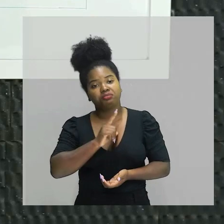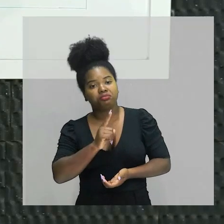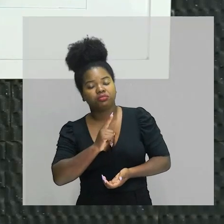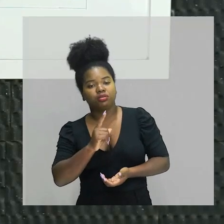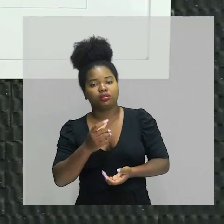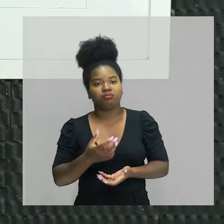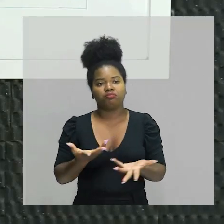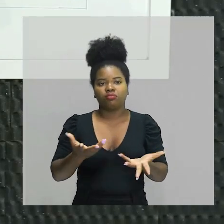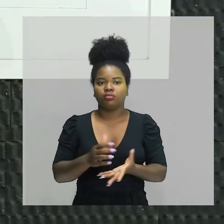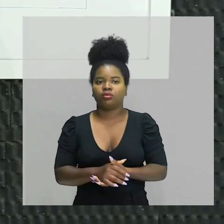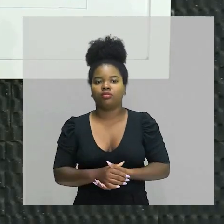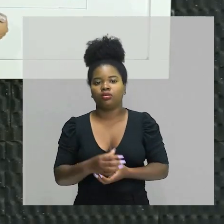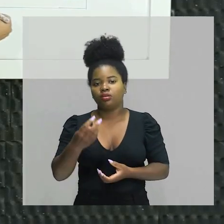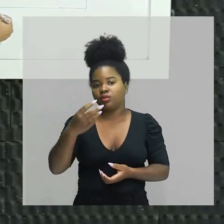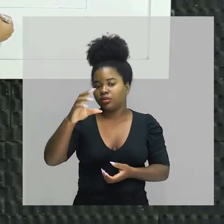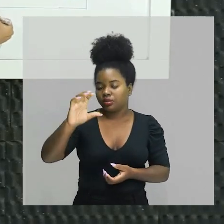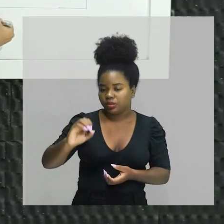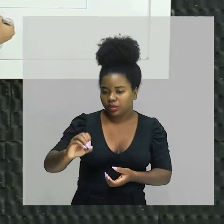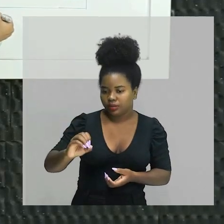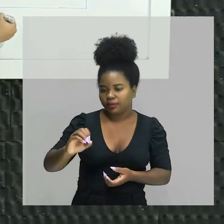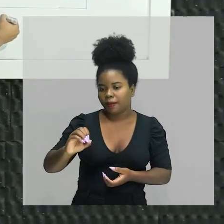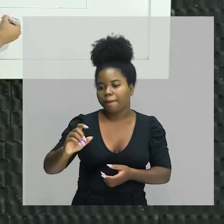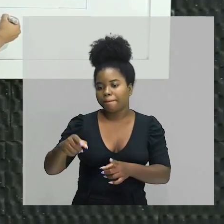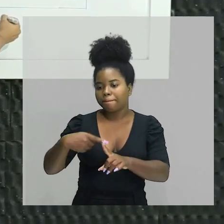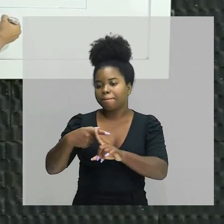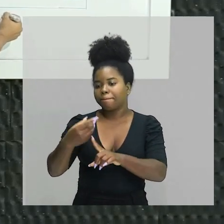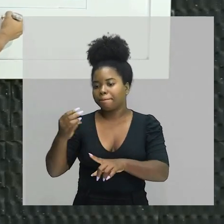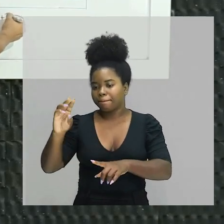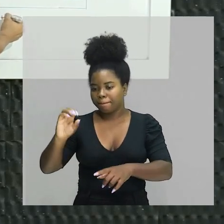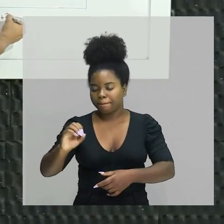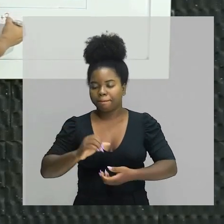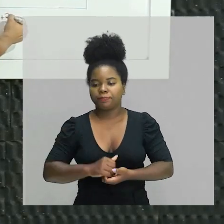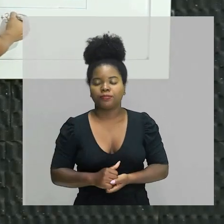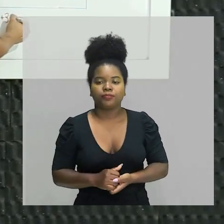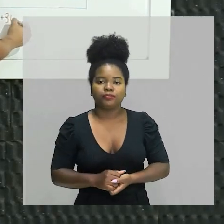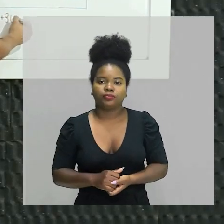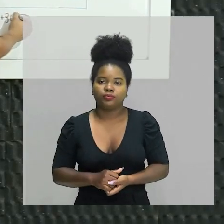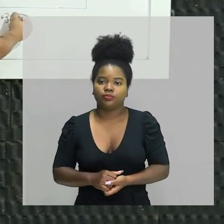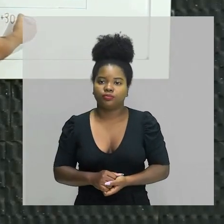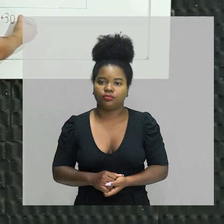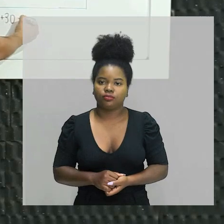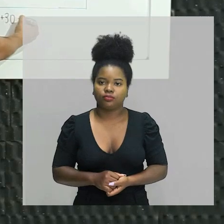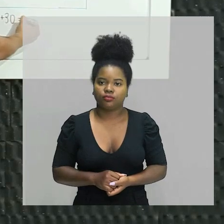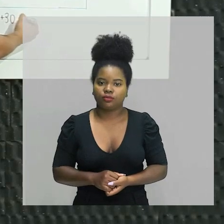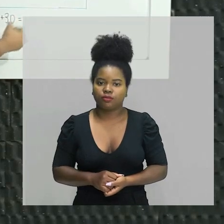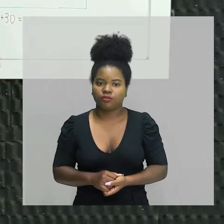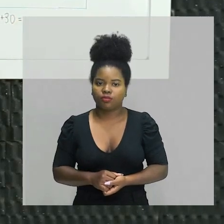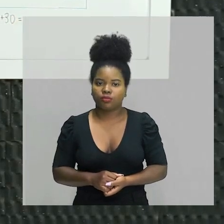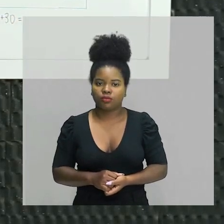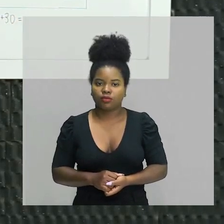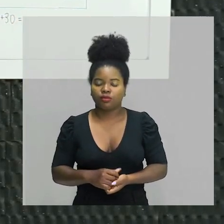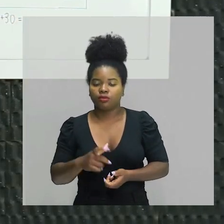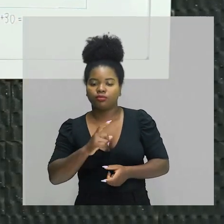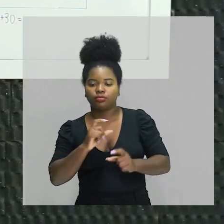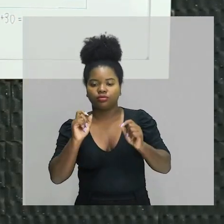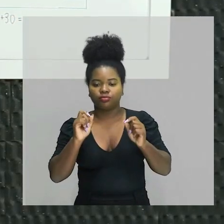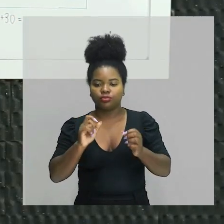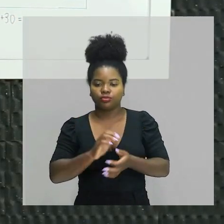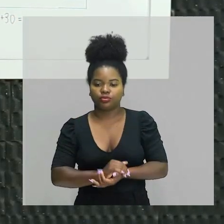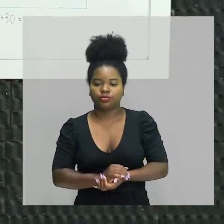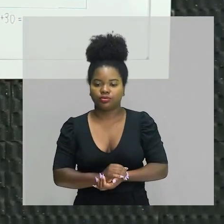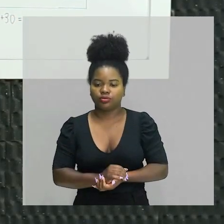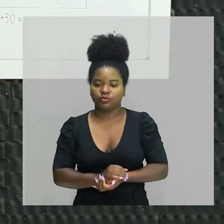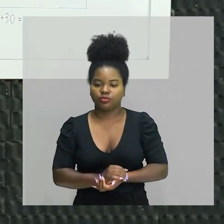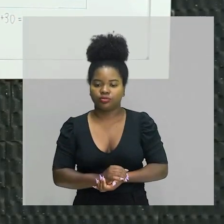essa parte que está na horizontal aqui, 30 mais 30. Então, você vai ter aí